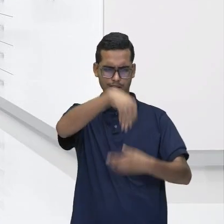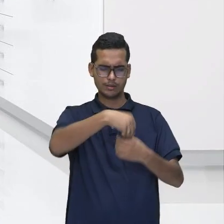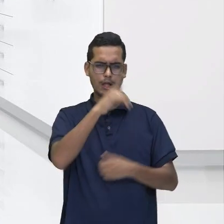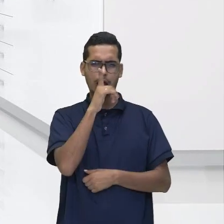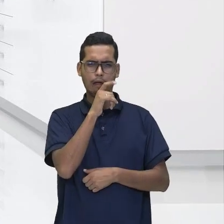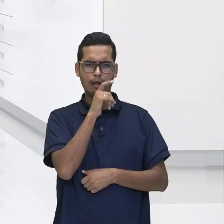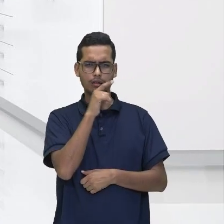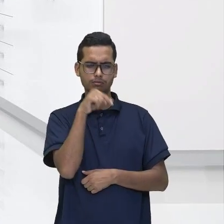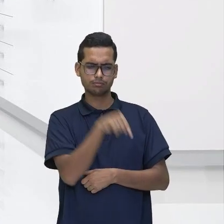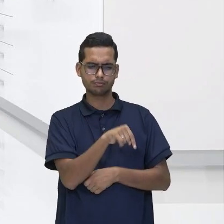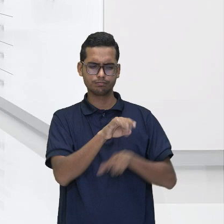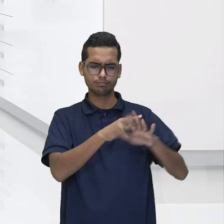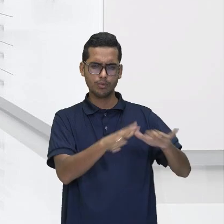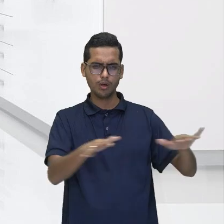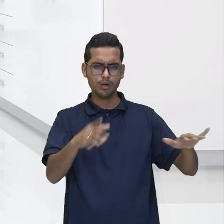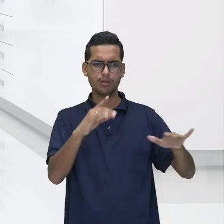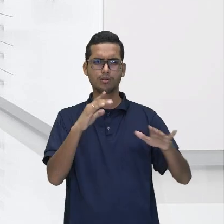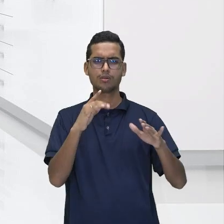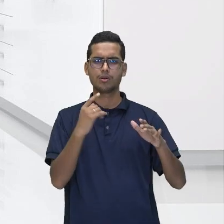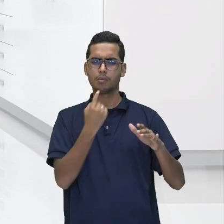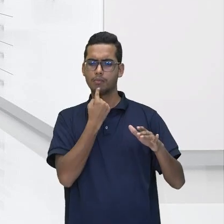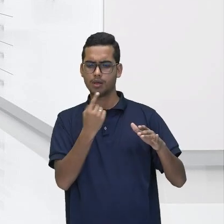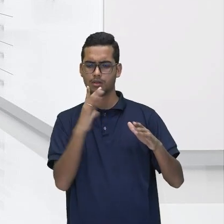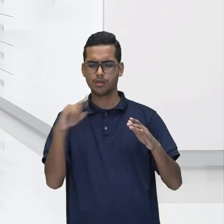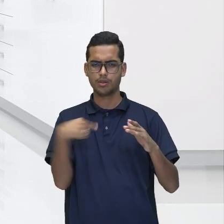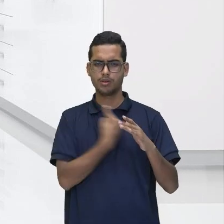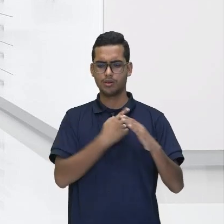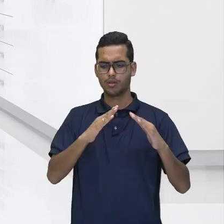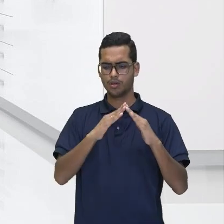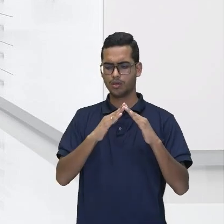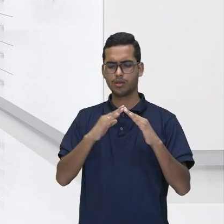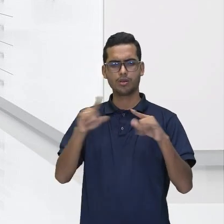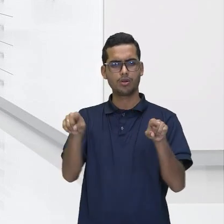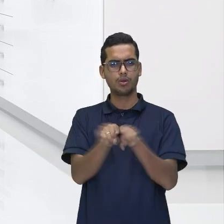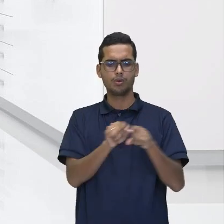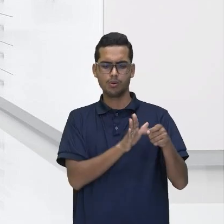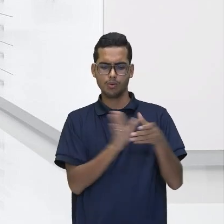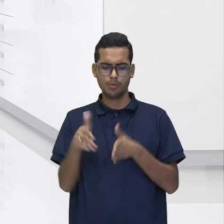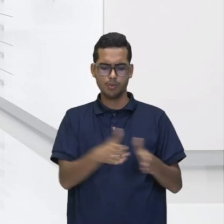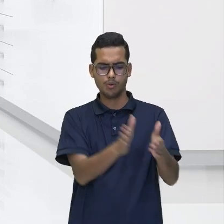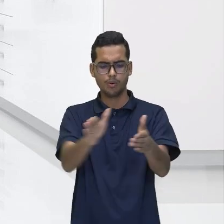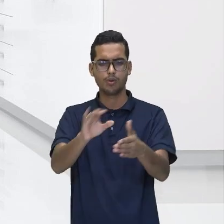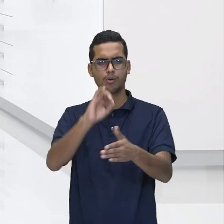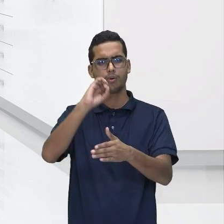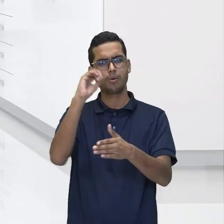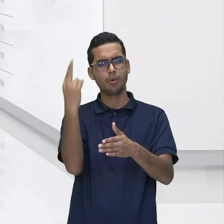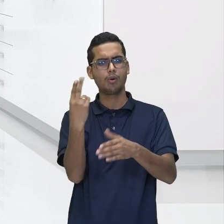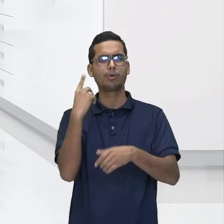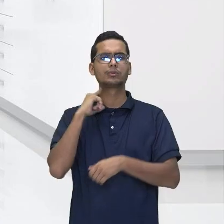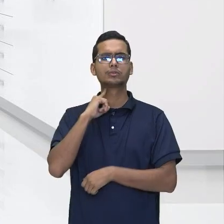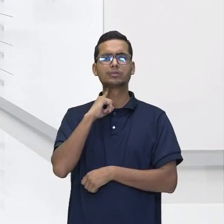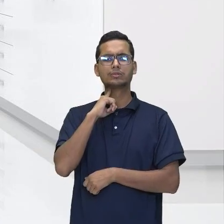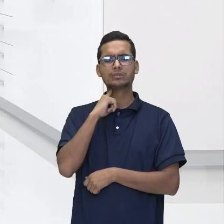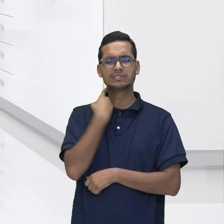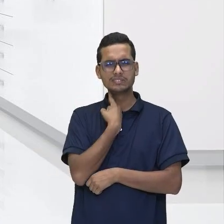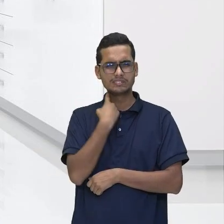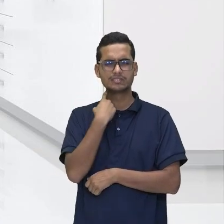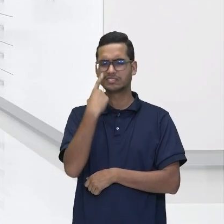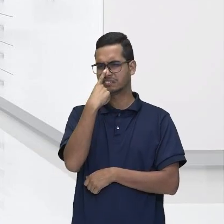nossa casa, né, nos rios, nos lagos, naquele esgoto que está a céu aberto, né,